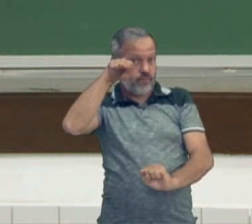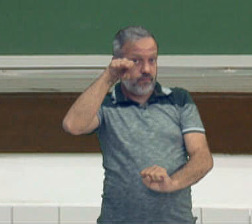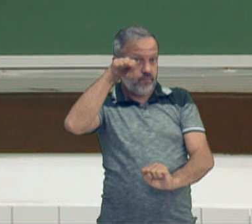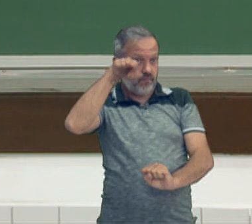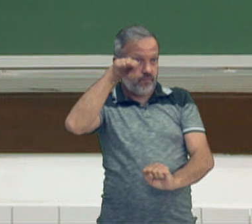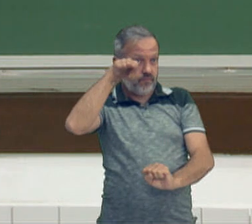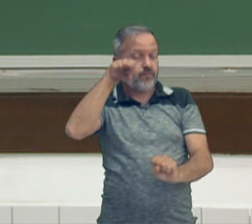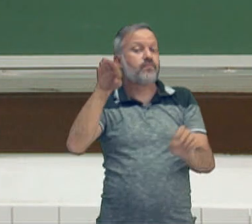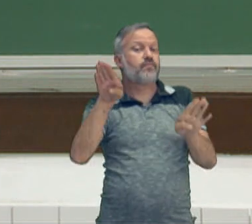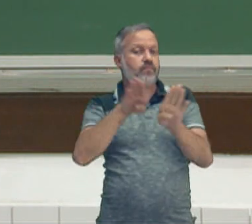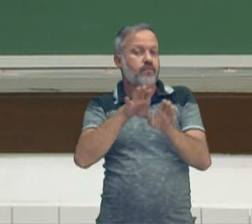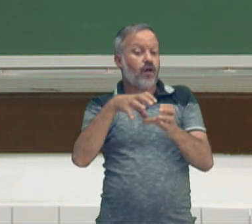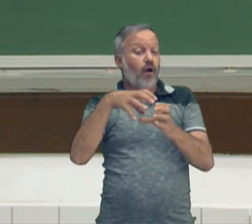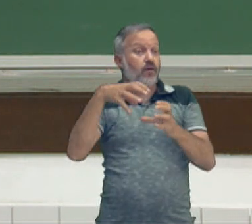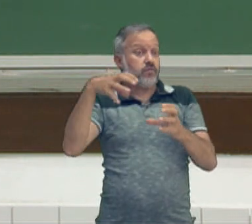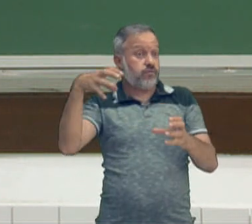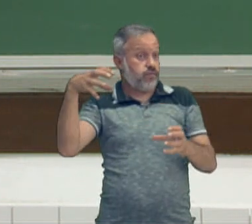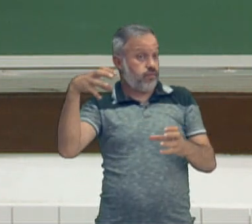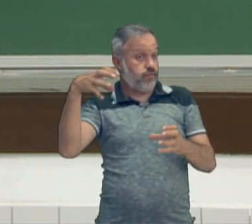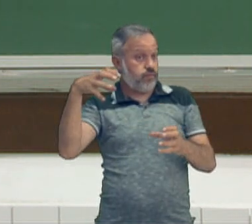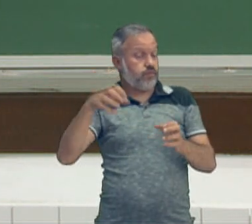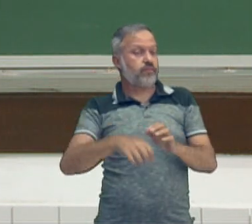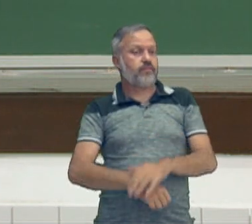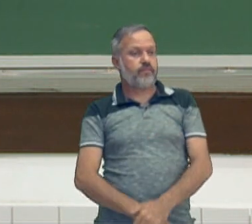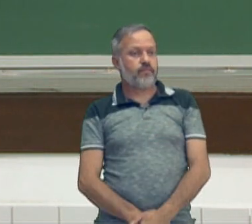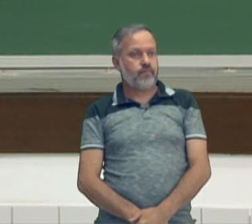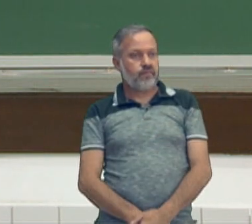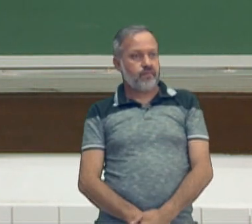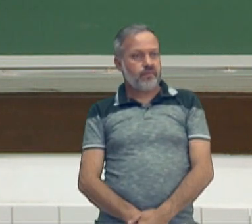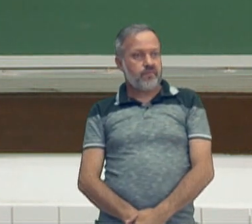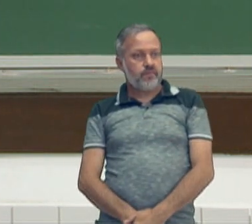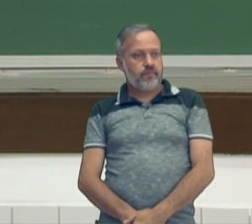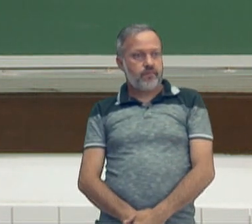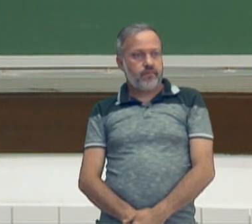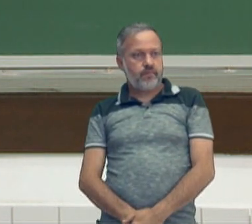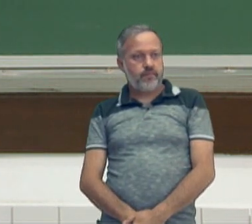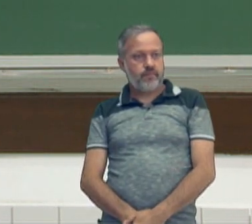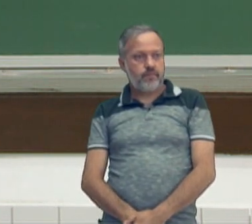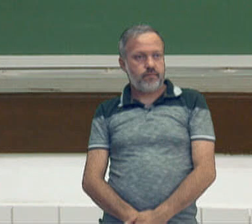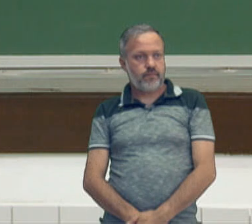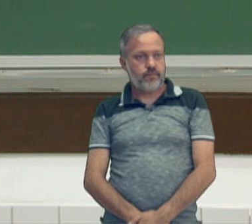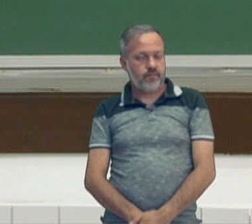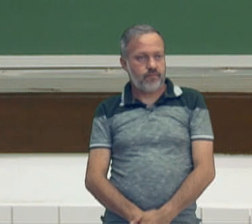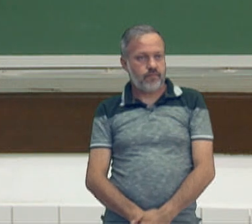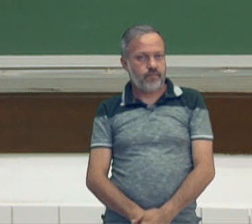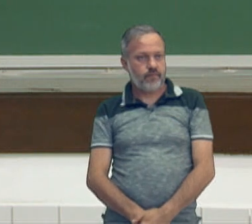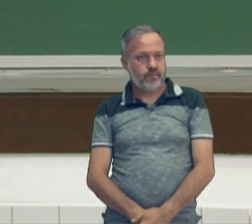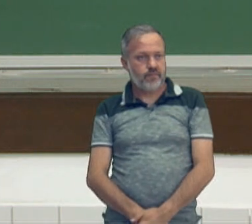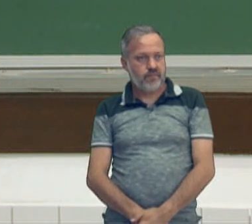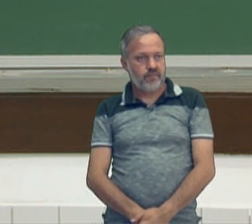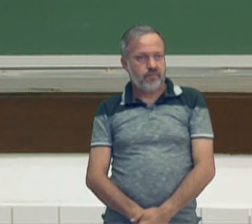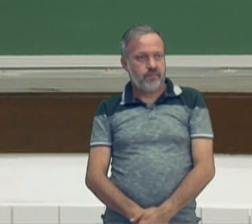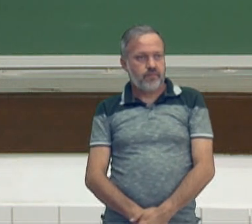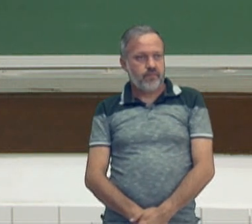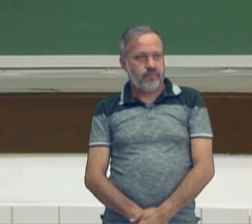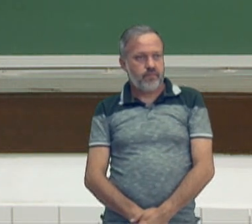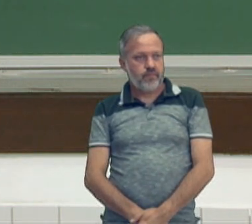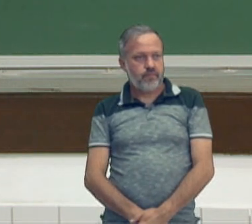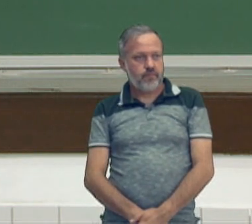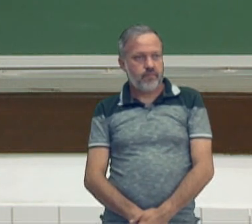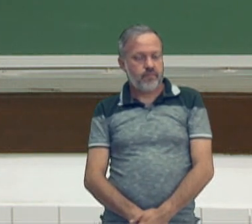que também é grande. Não tanto quanto no norte, mas é grande também. Beleza? Bom, várias zonas térmicas. A